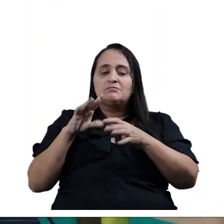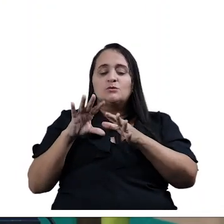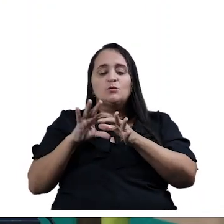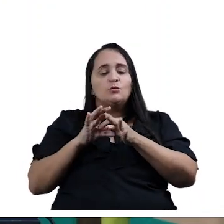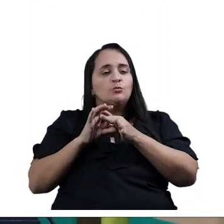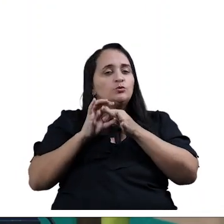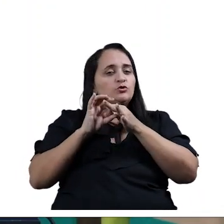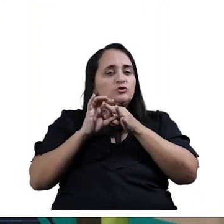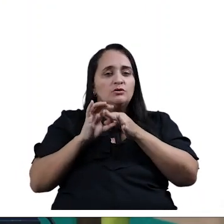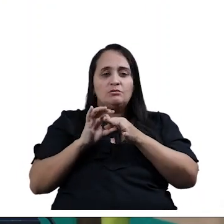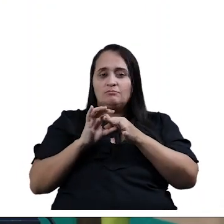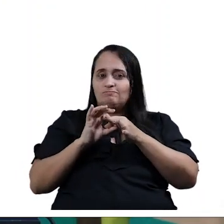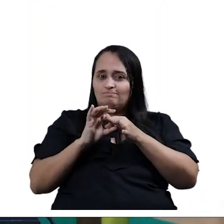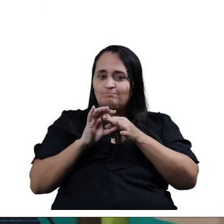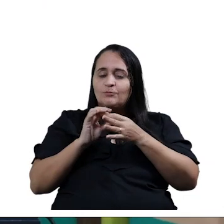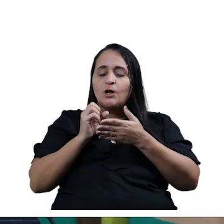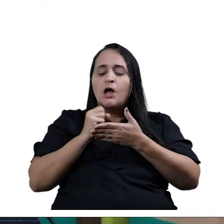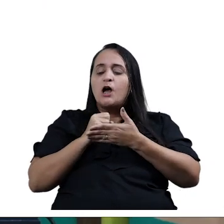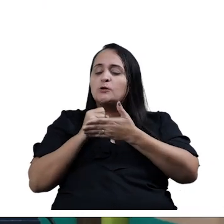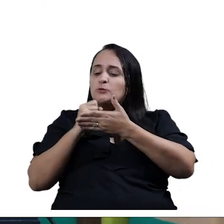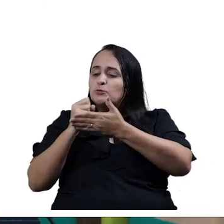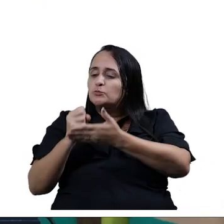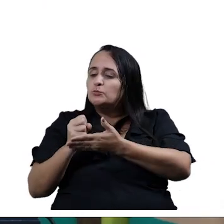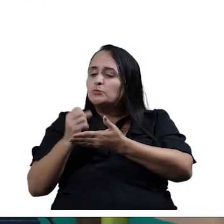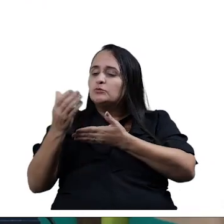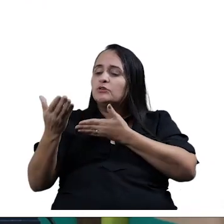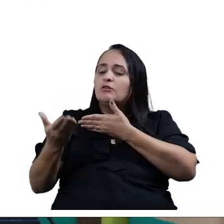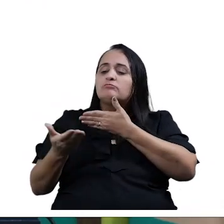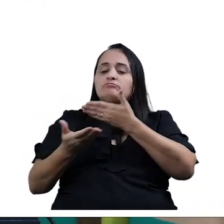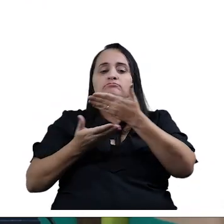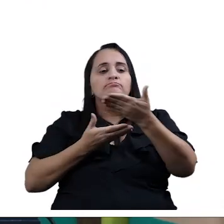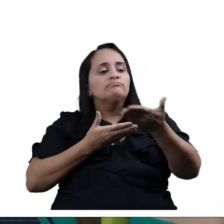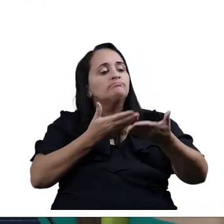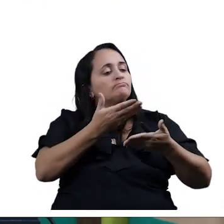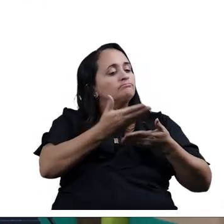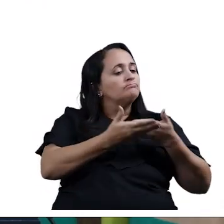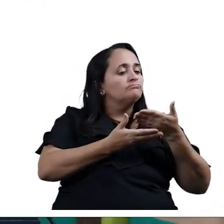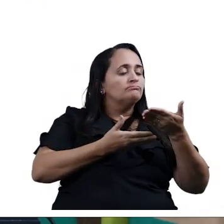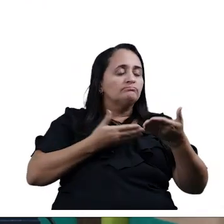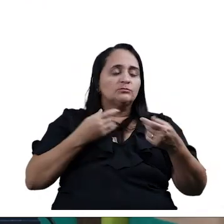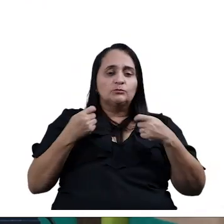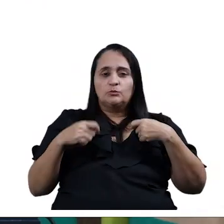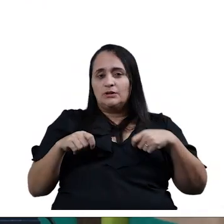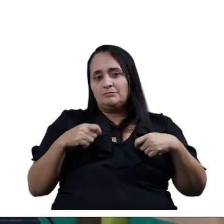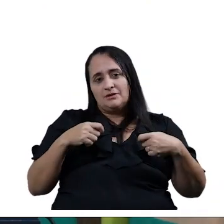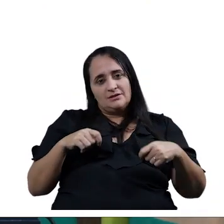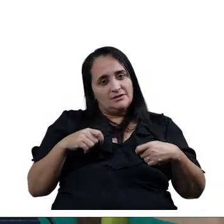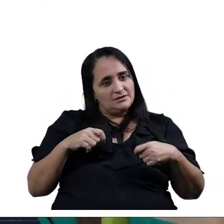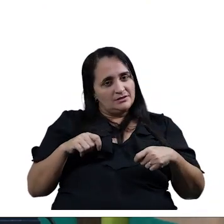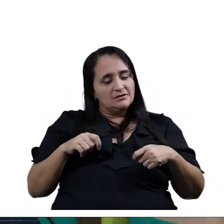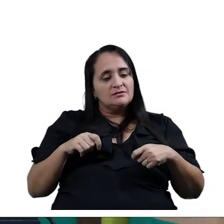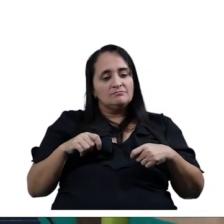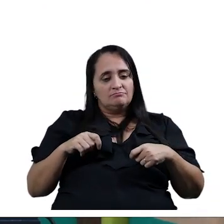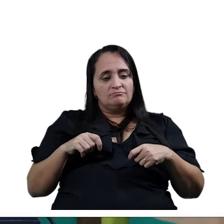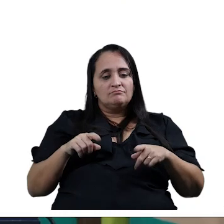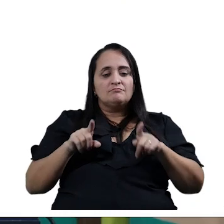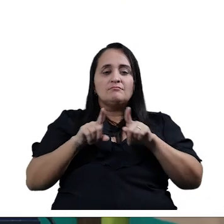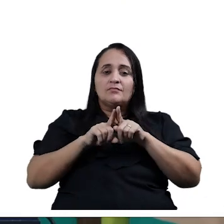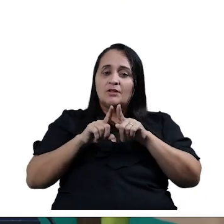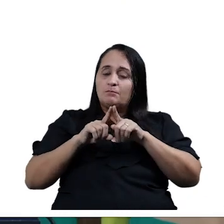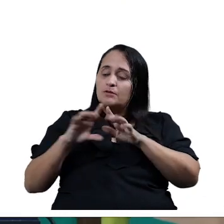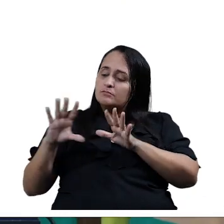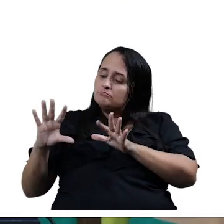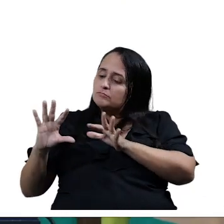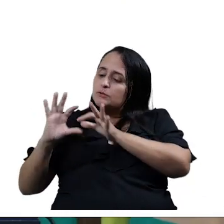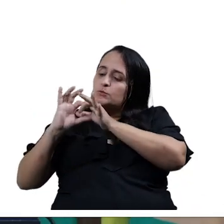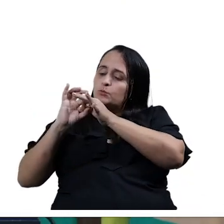seja, uma ajuda a outra naquilo que ele precisa, ou até se unem para ajudar outros países em relação a essas